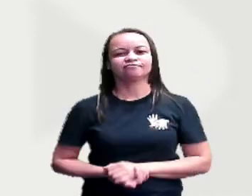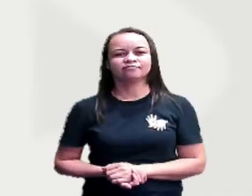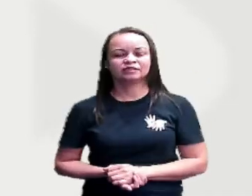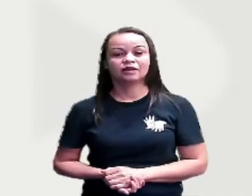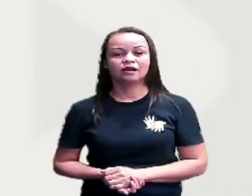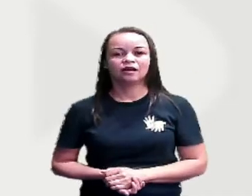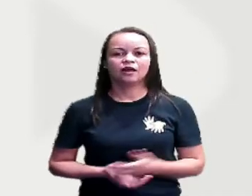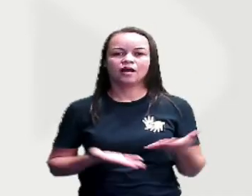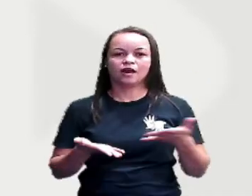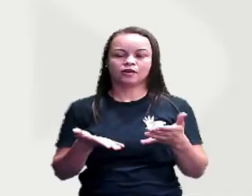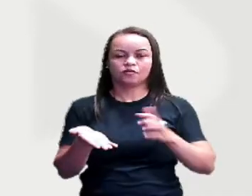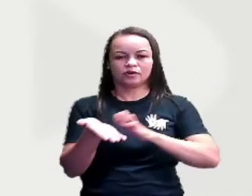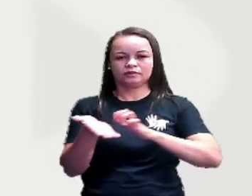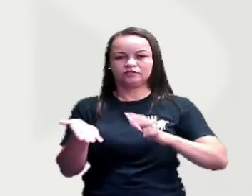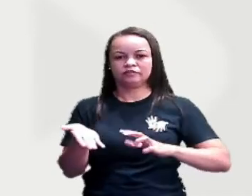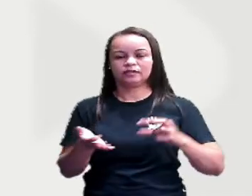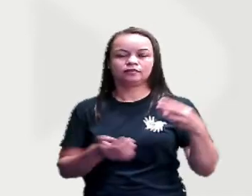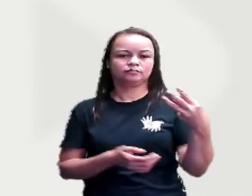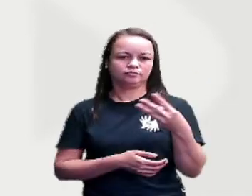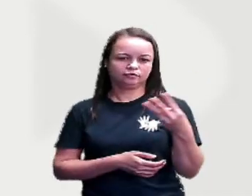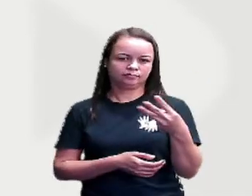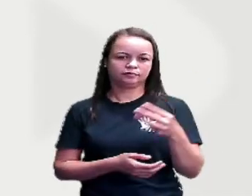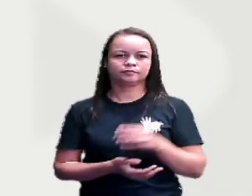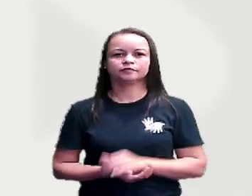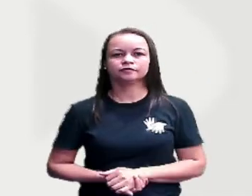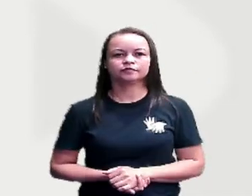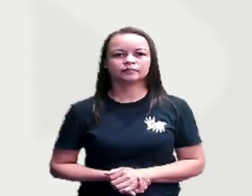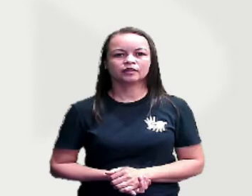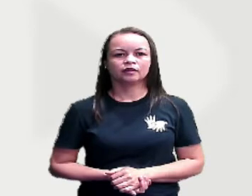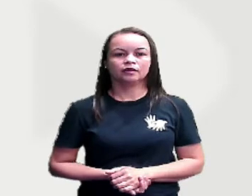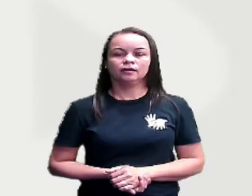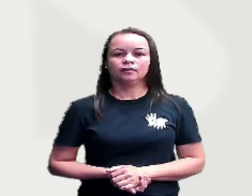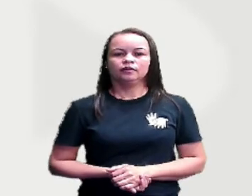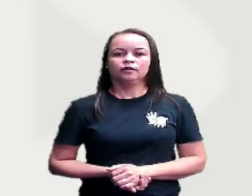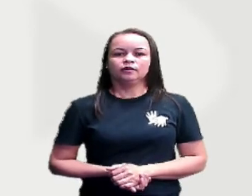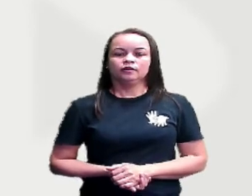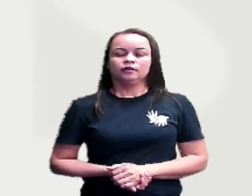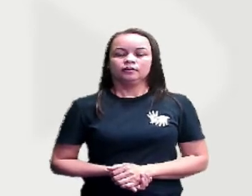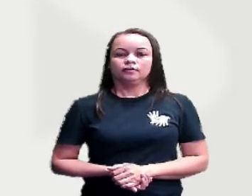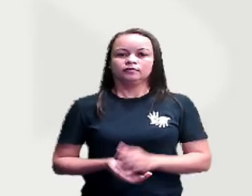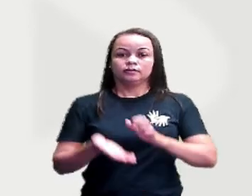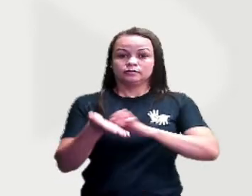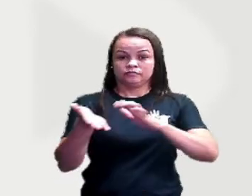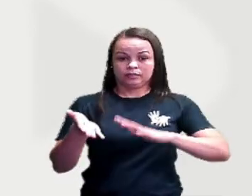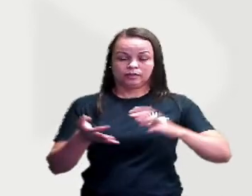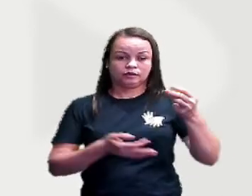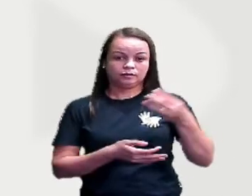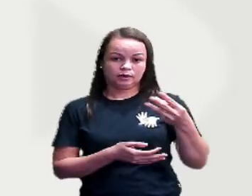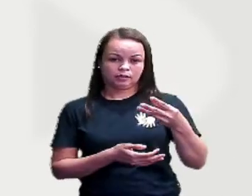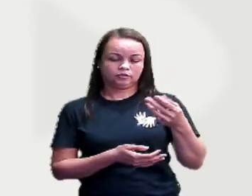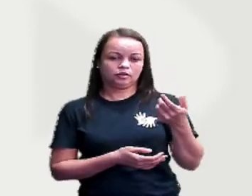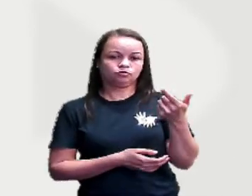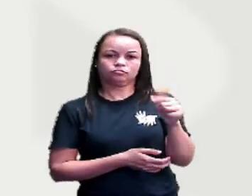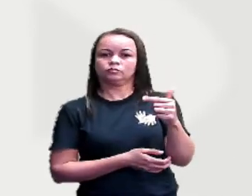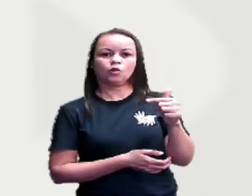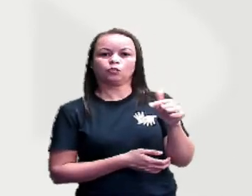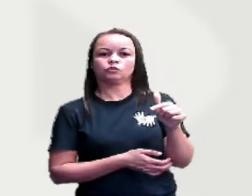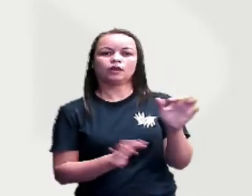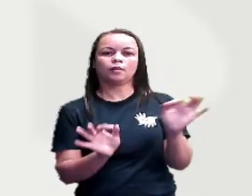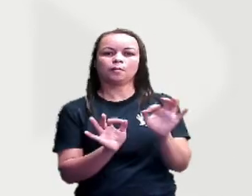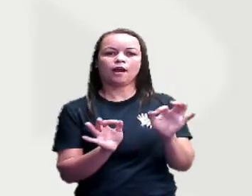o exercício 3. No exercício 3, eu não tenho mais